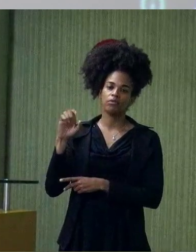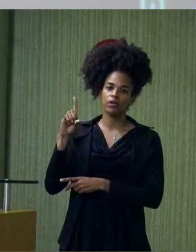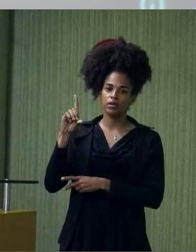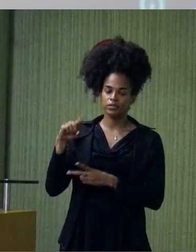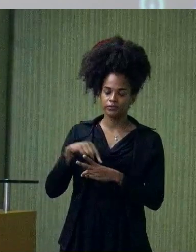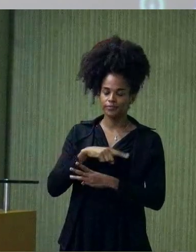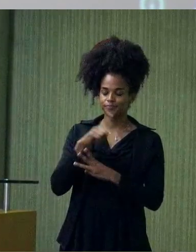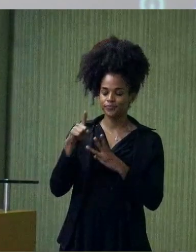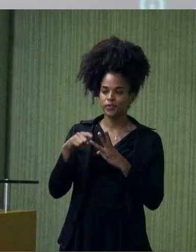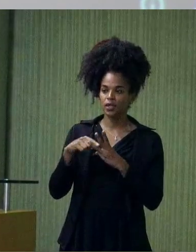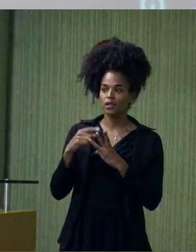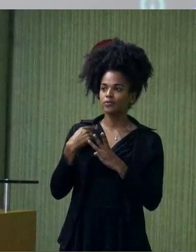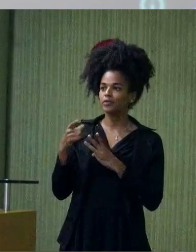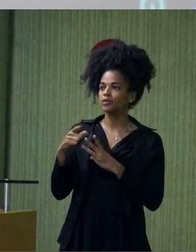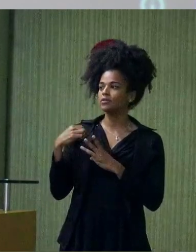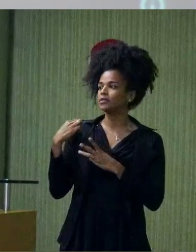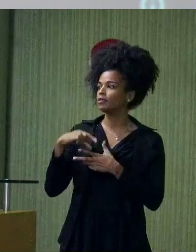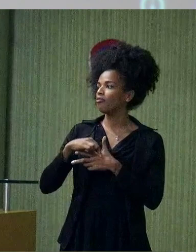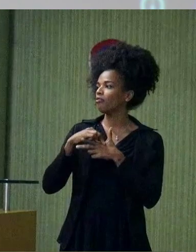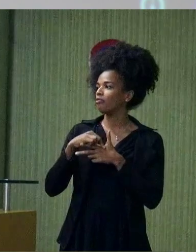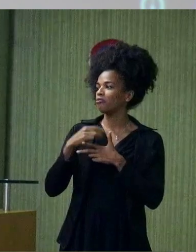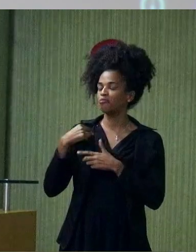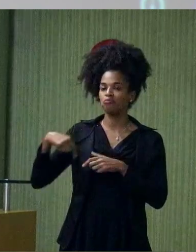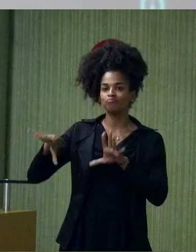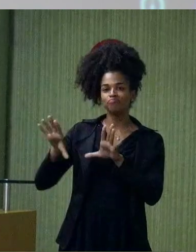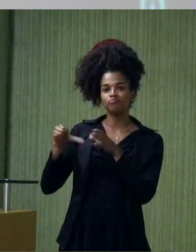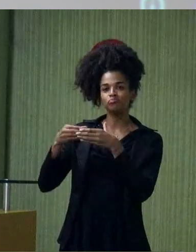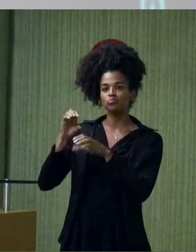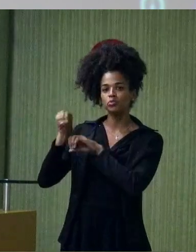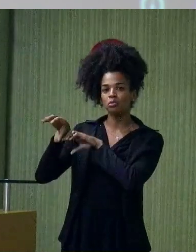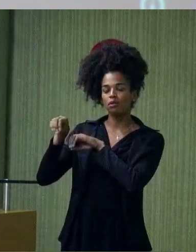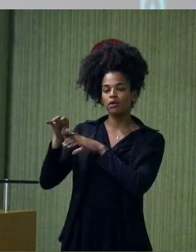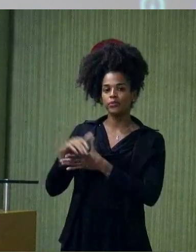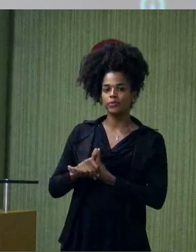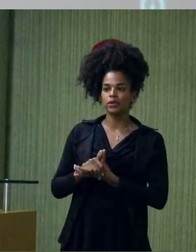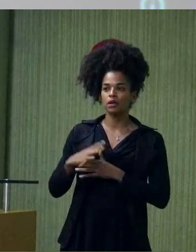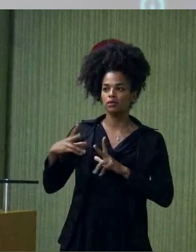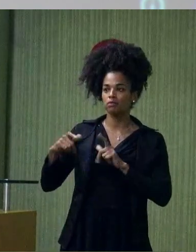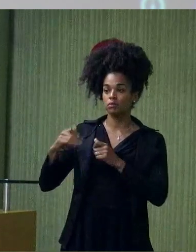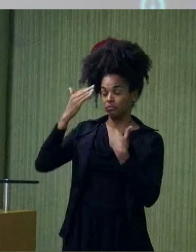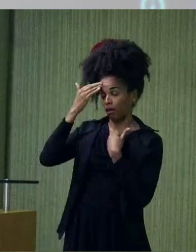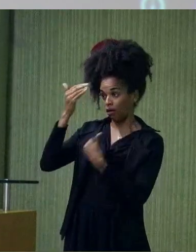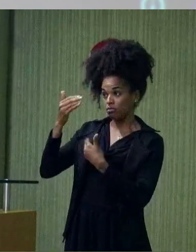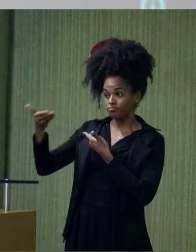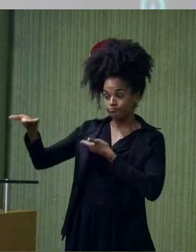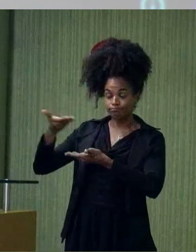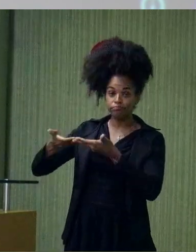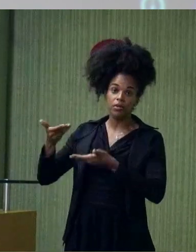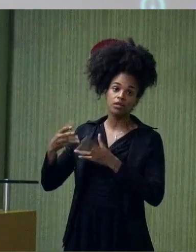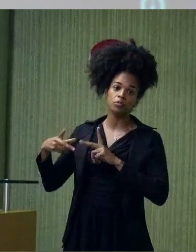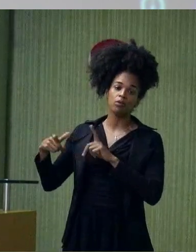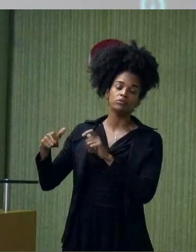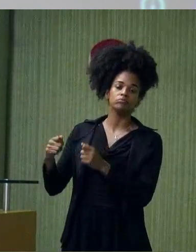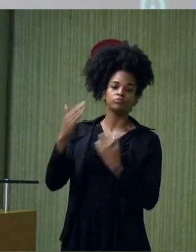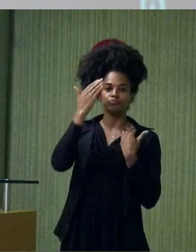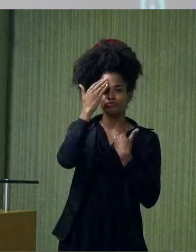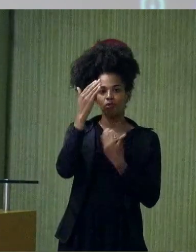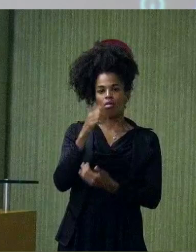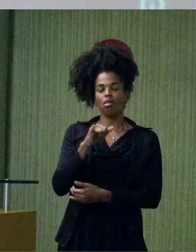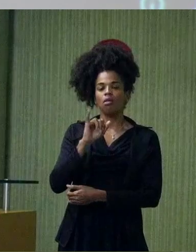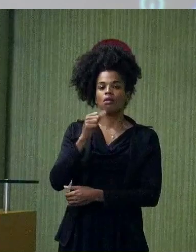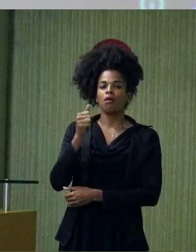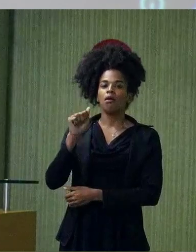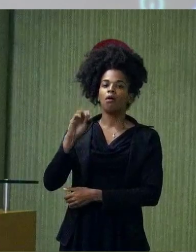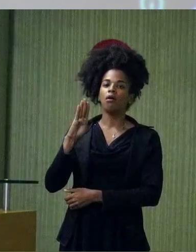Educação Rodrigo Beatriz Sofia e Vitória agradecer a presença deles agradecer a Isabela